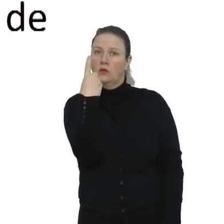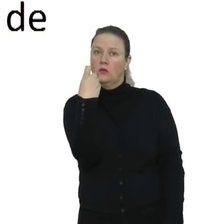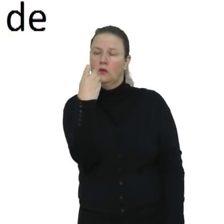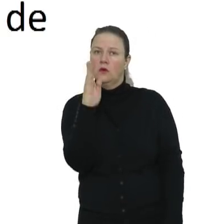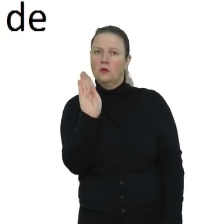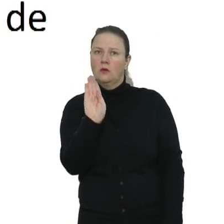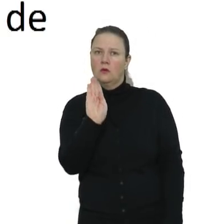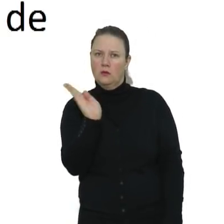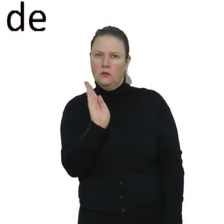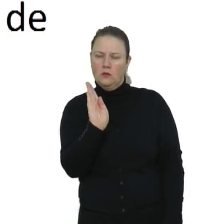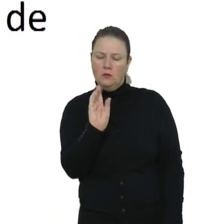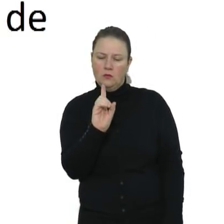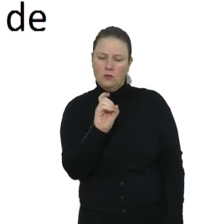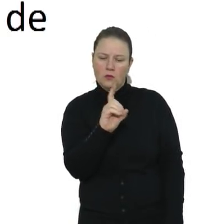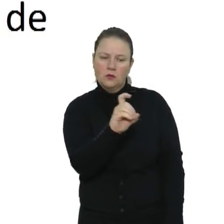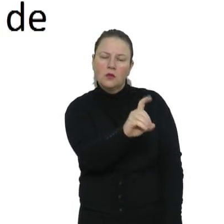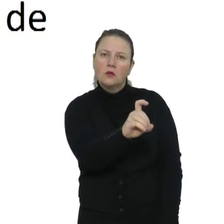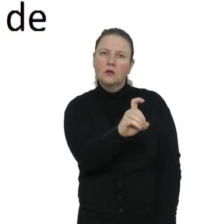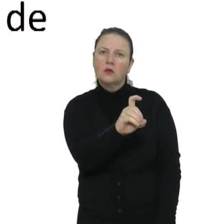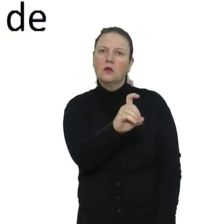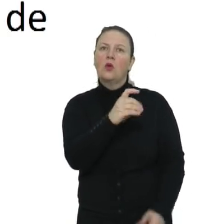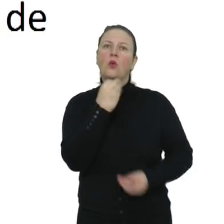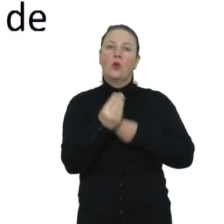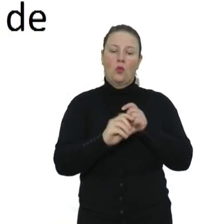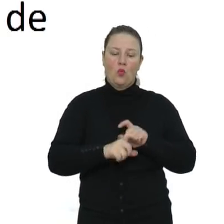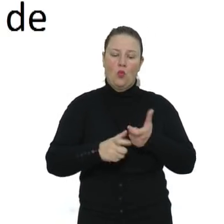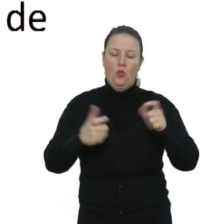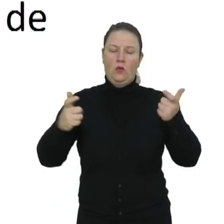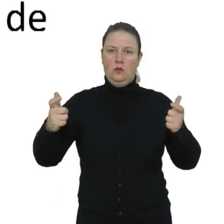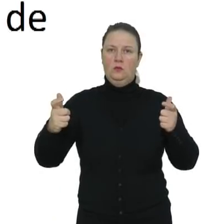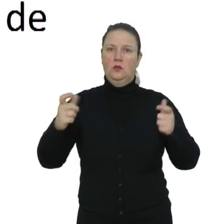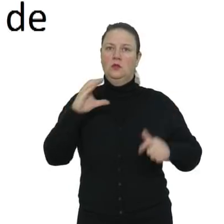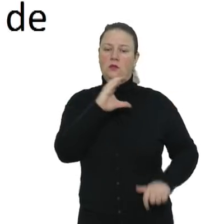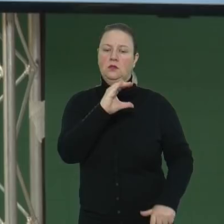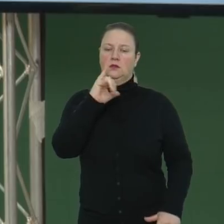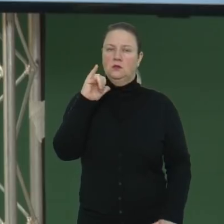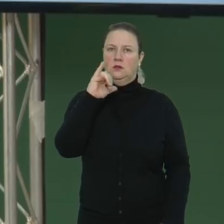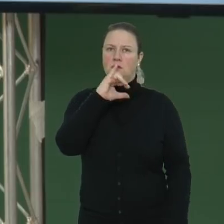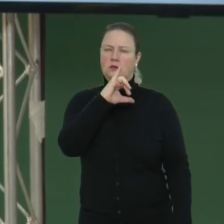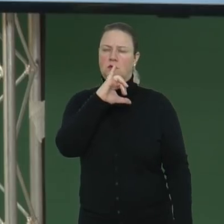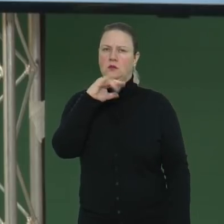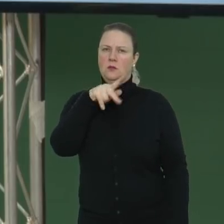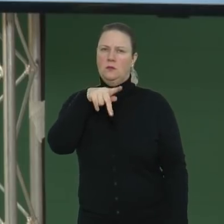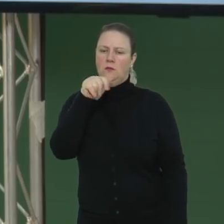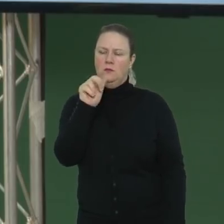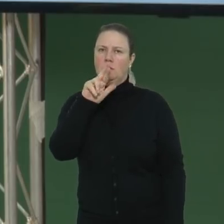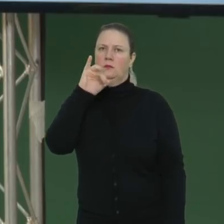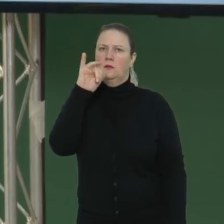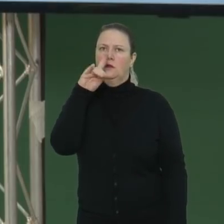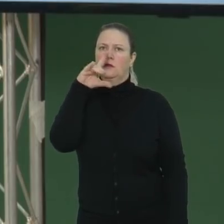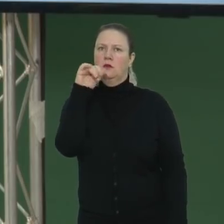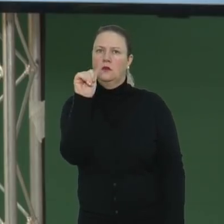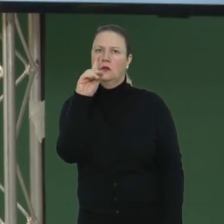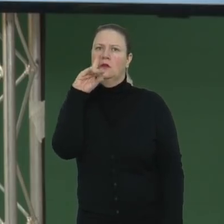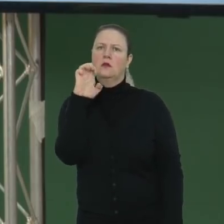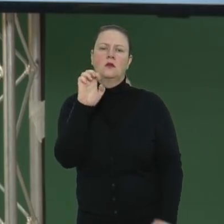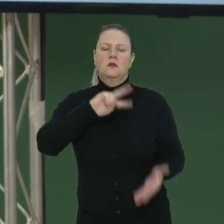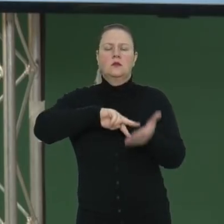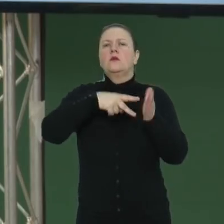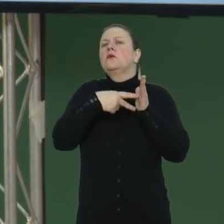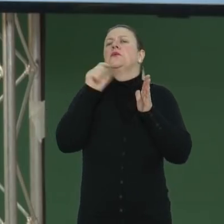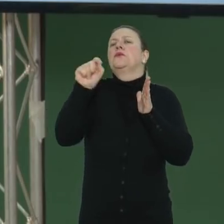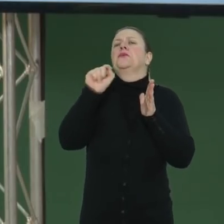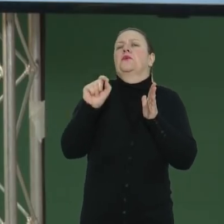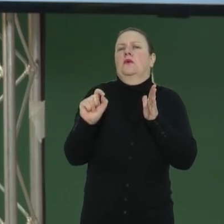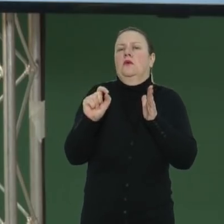reproduz assexuadamente, né, por meio da cisparidade, ou seja, da divisão, né, ela mesma se divide em duas e